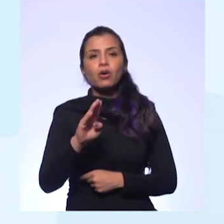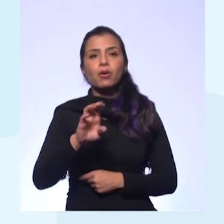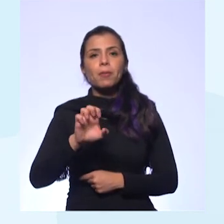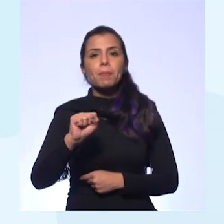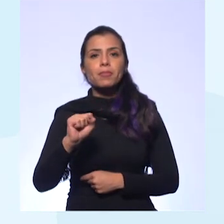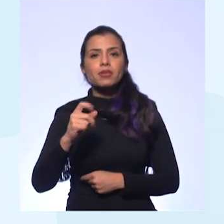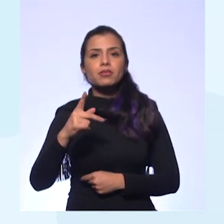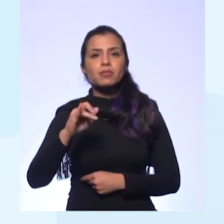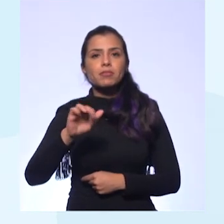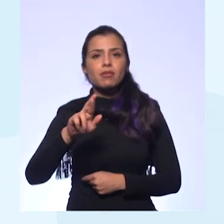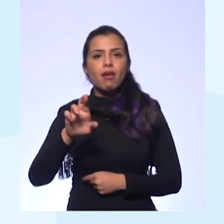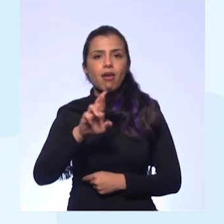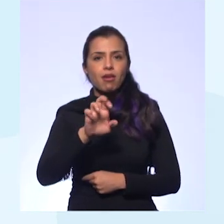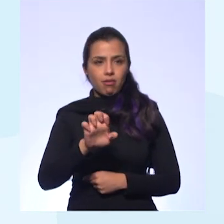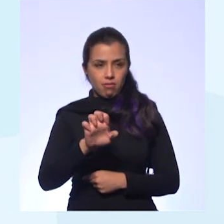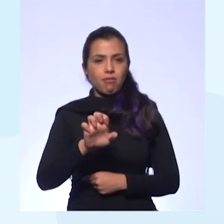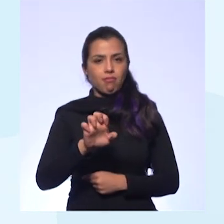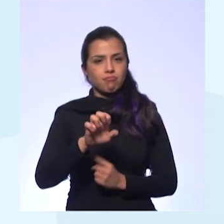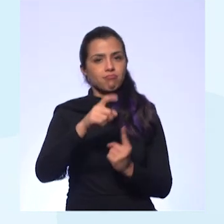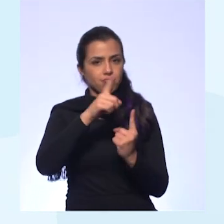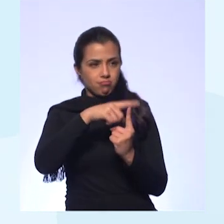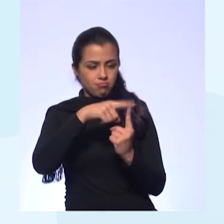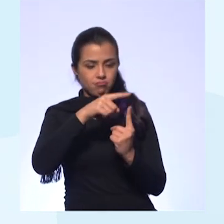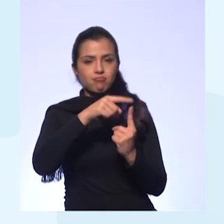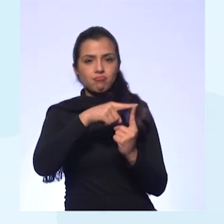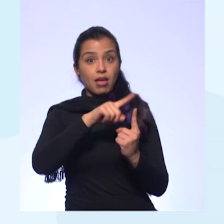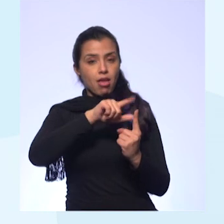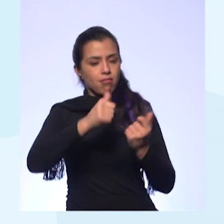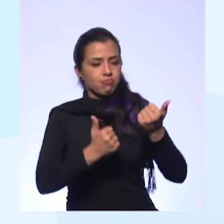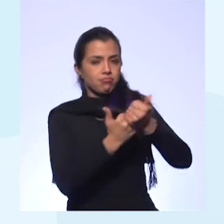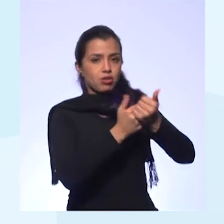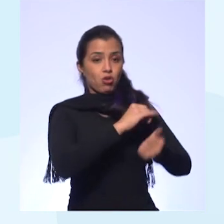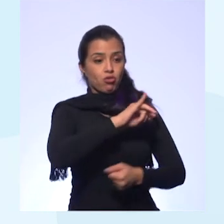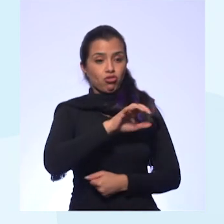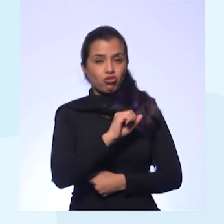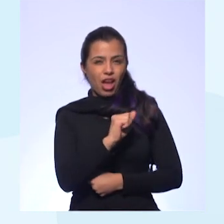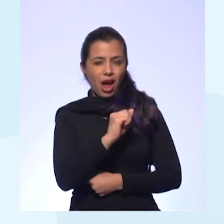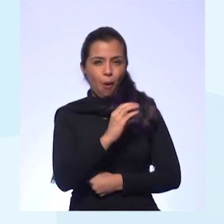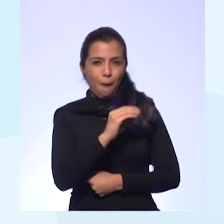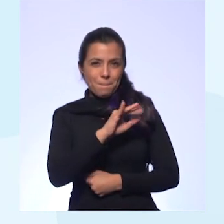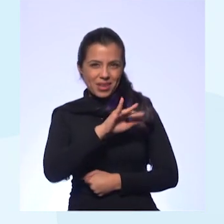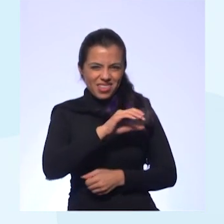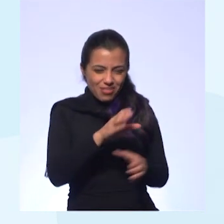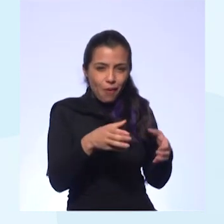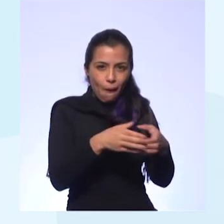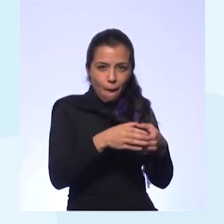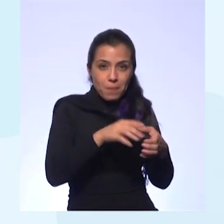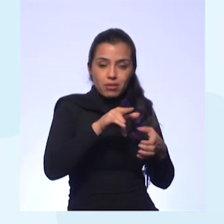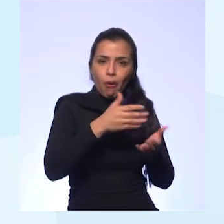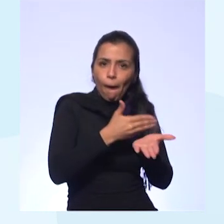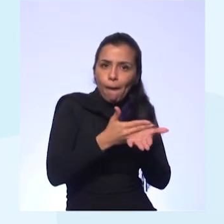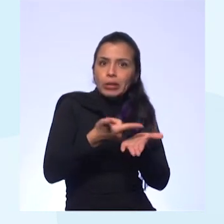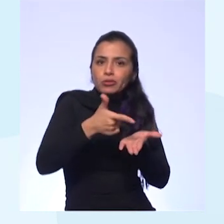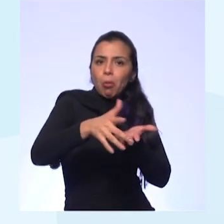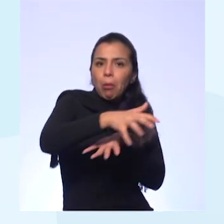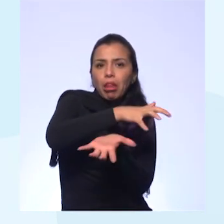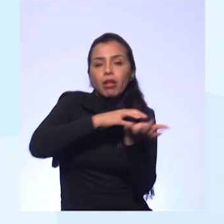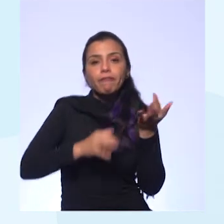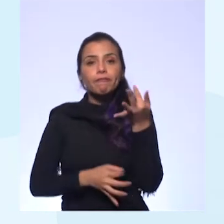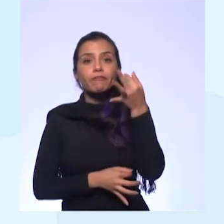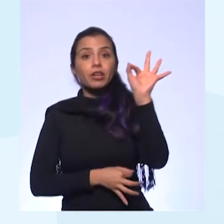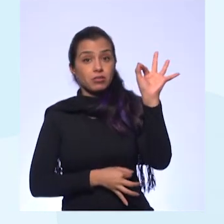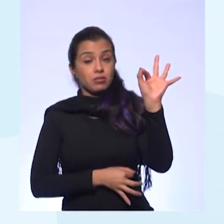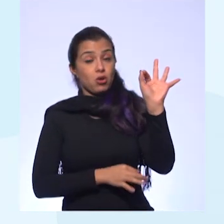acabou sendo aí o líder do governo jacobino. Então, a gente está iniciando mais uma fase da Revolução Francesa, que é a fase do